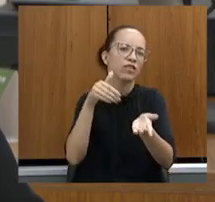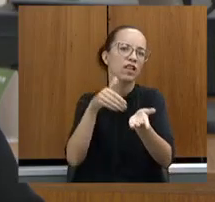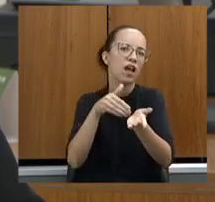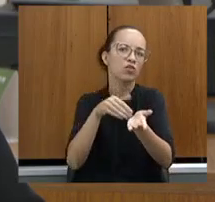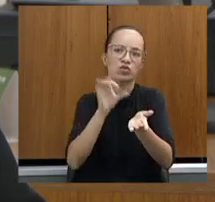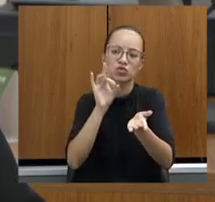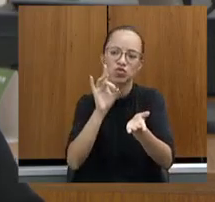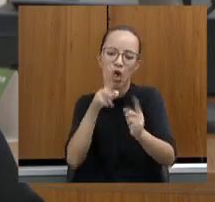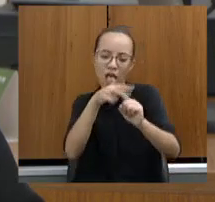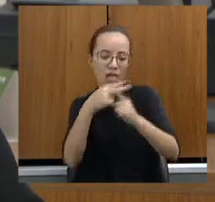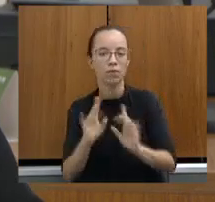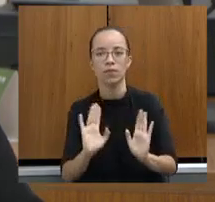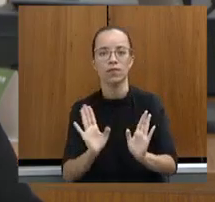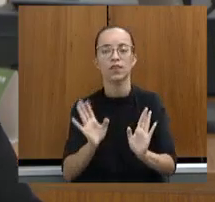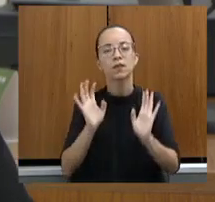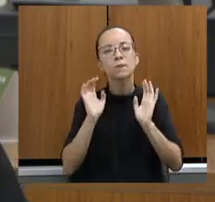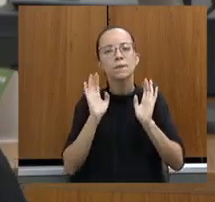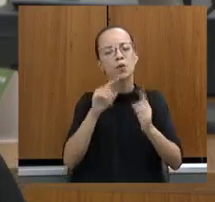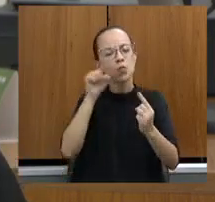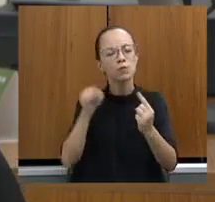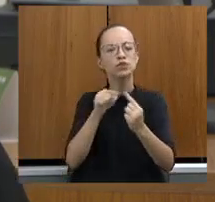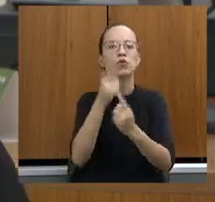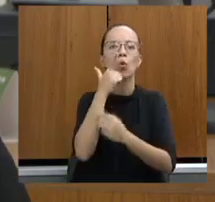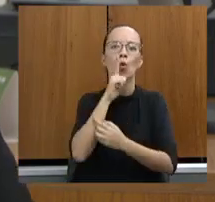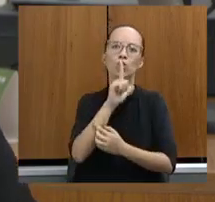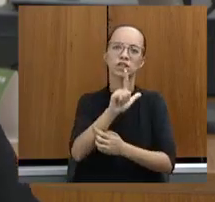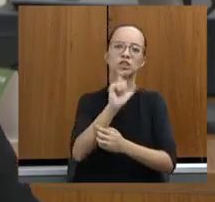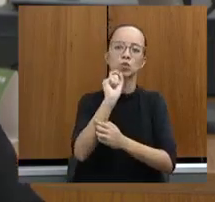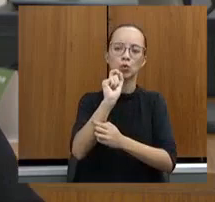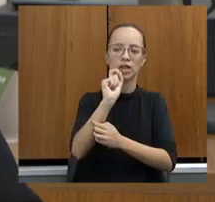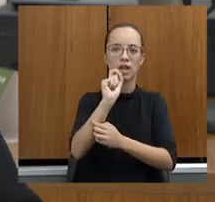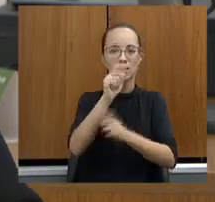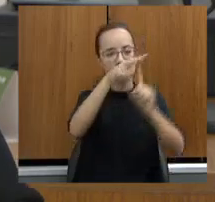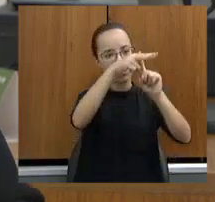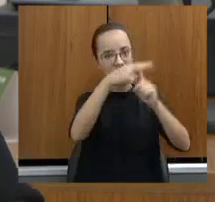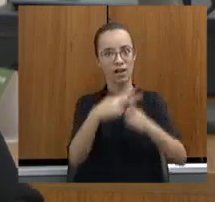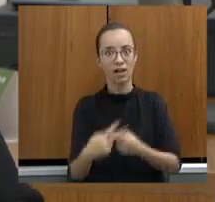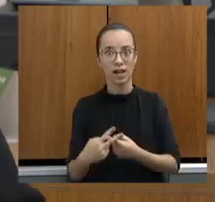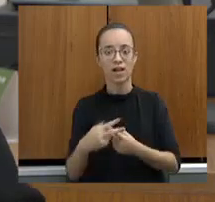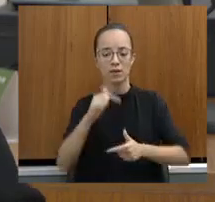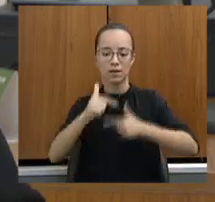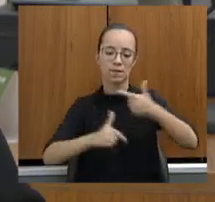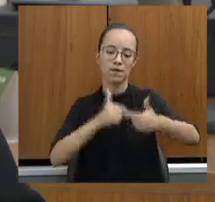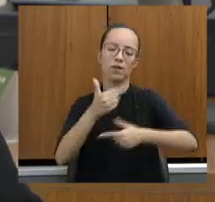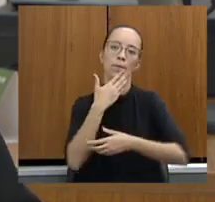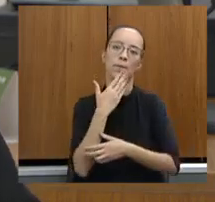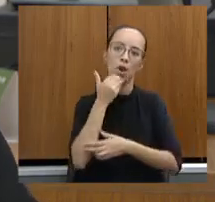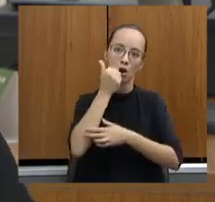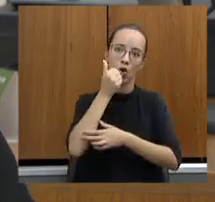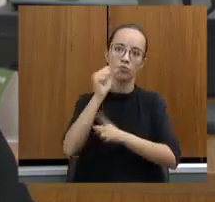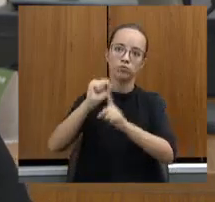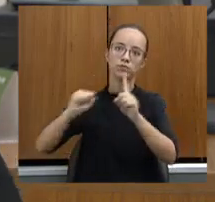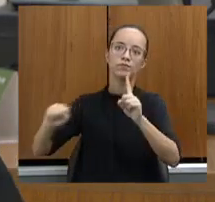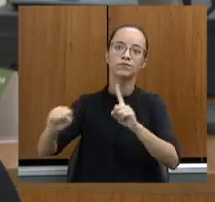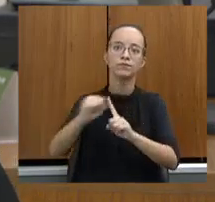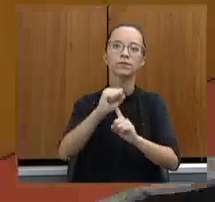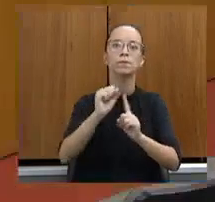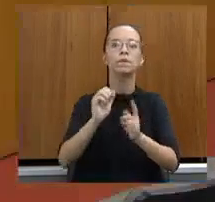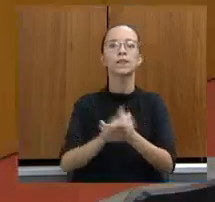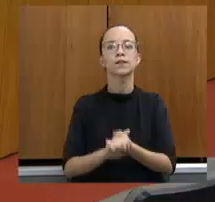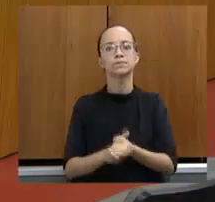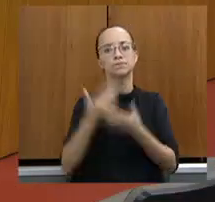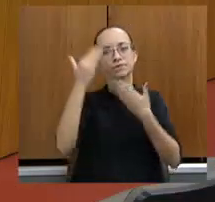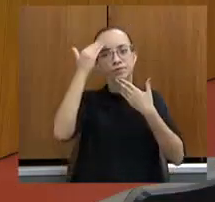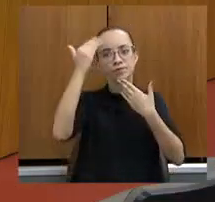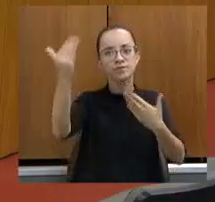só o ajuste mas sim com objetivo de conseguir com esse ajuste prestar um melhor serviço à sociedade é isso que eu